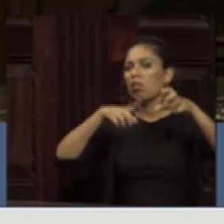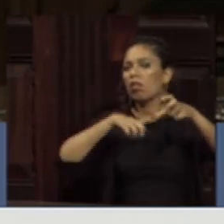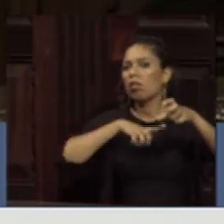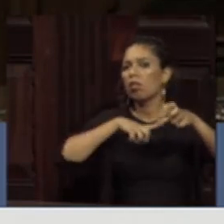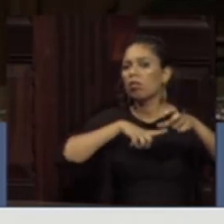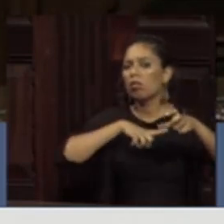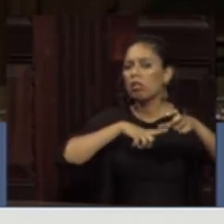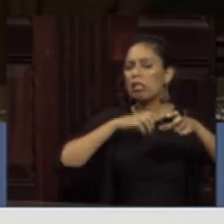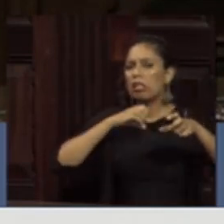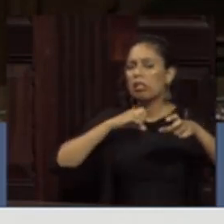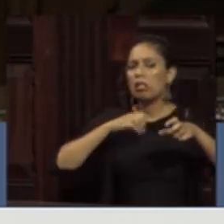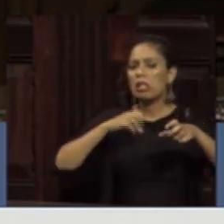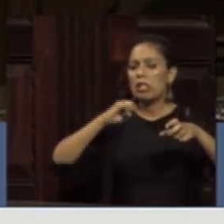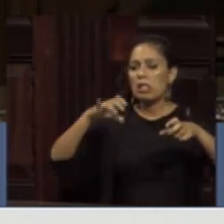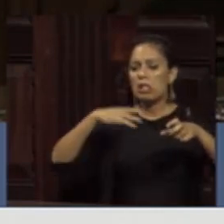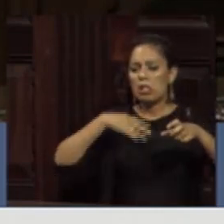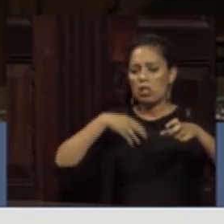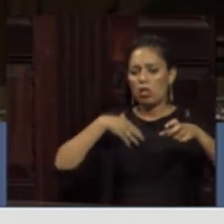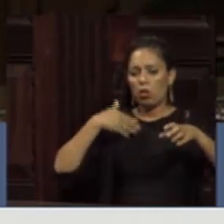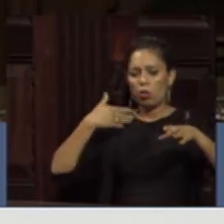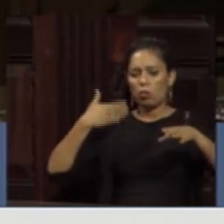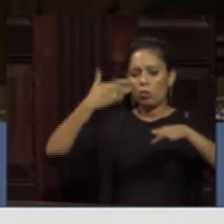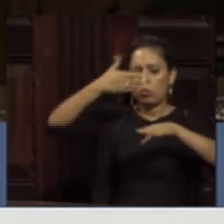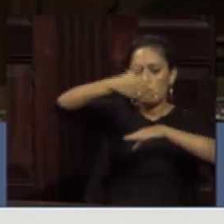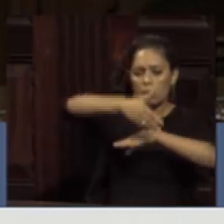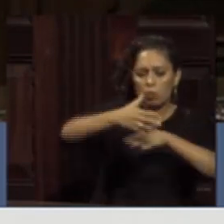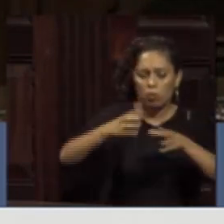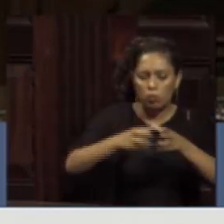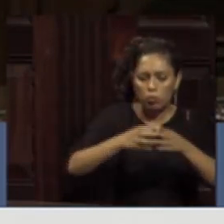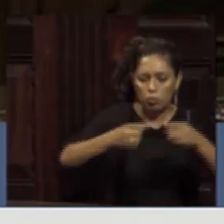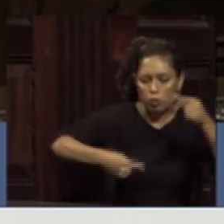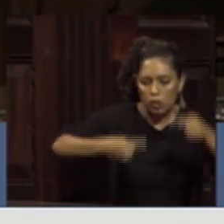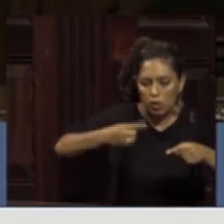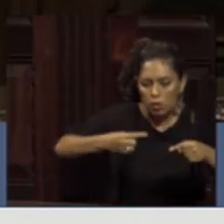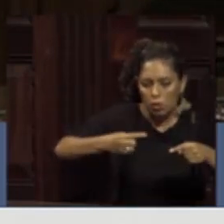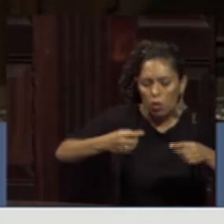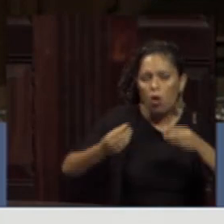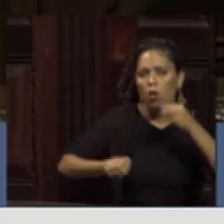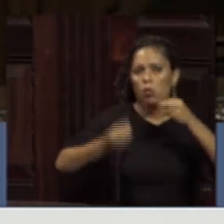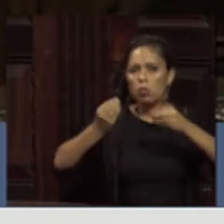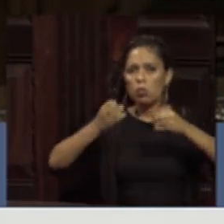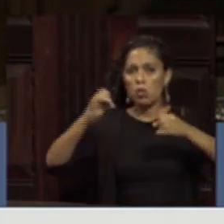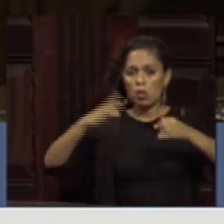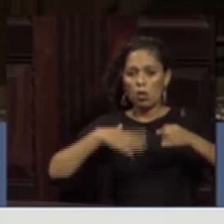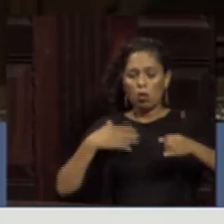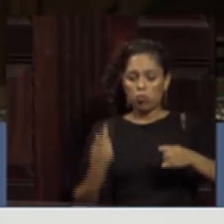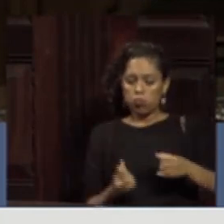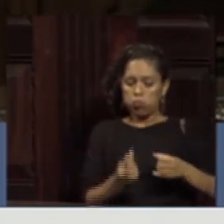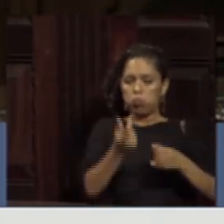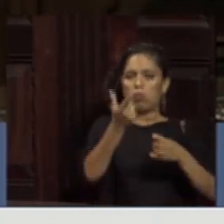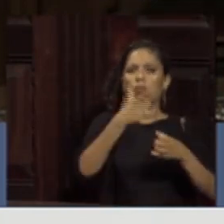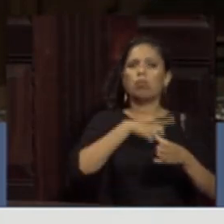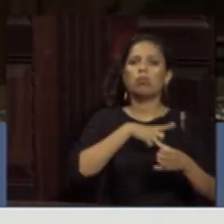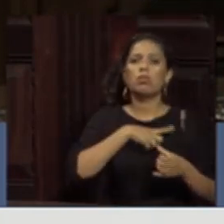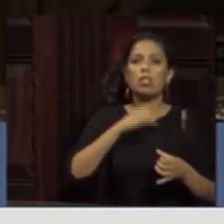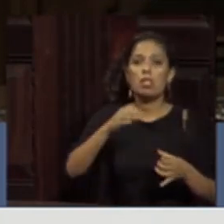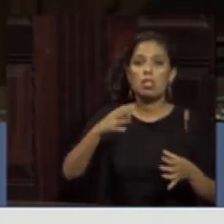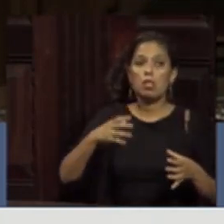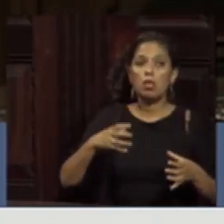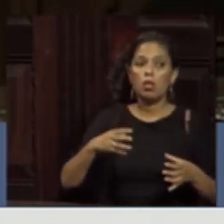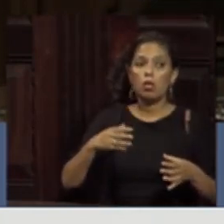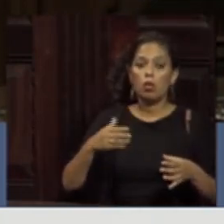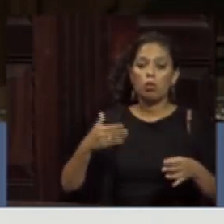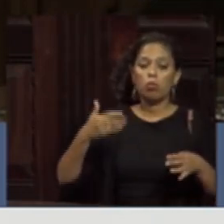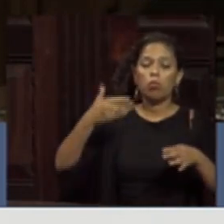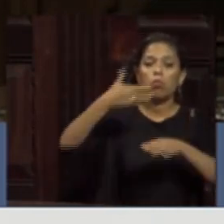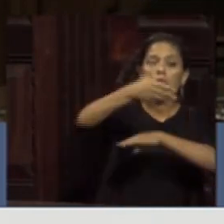dono do partido. Como dono, como alguém possa dar para outro